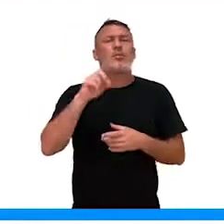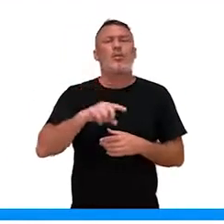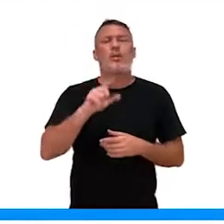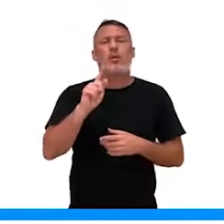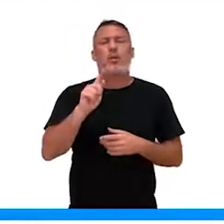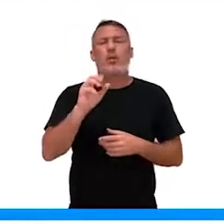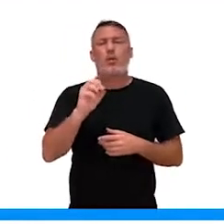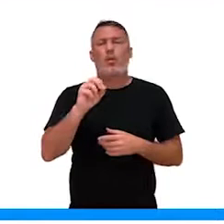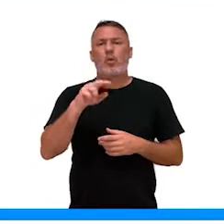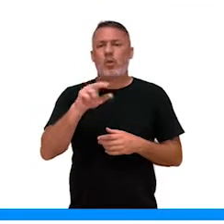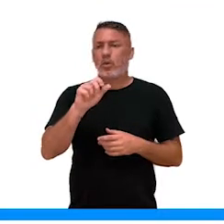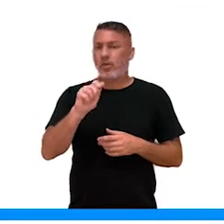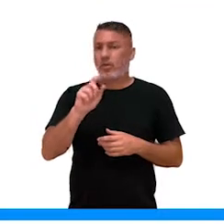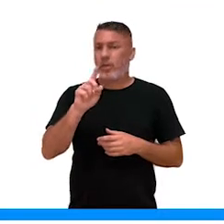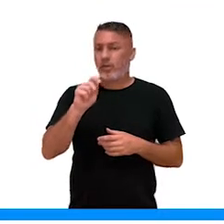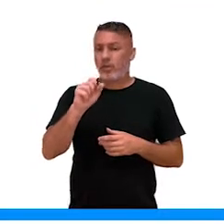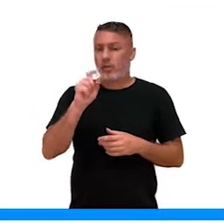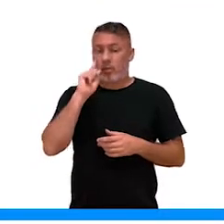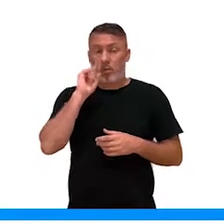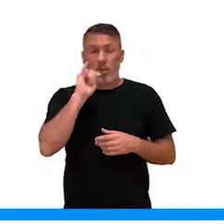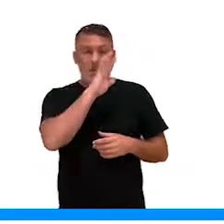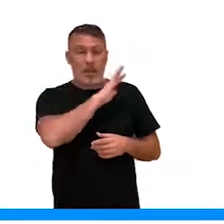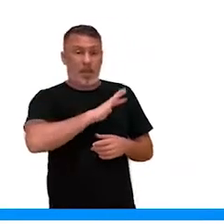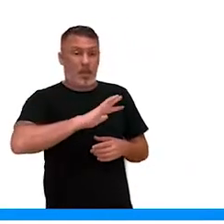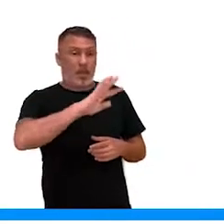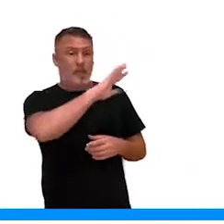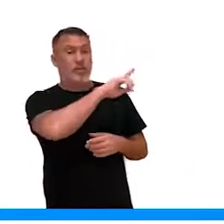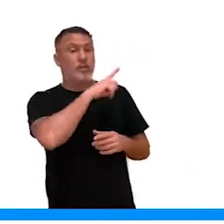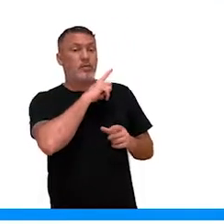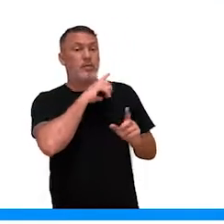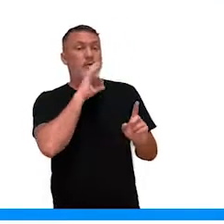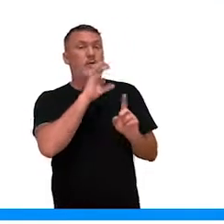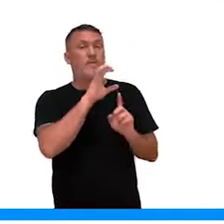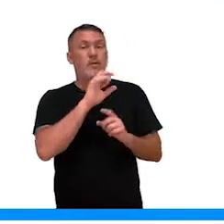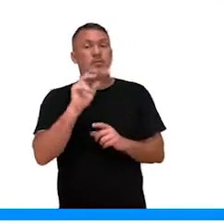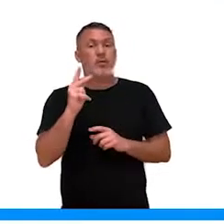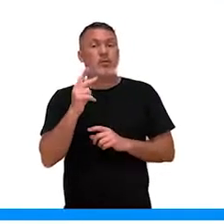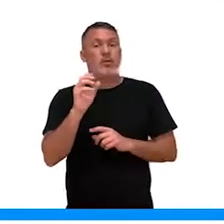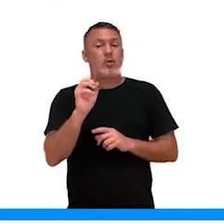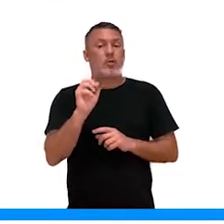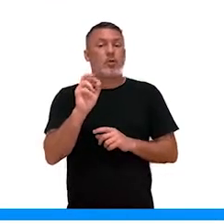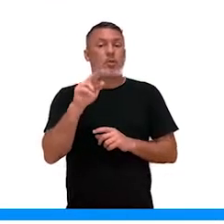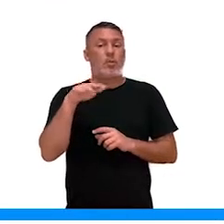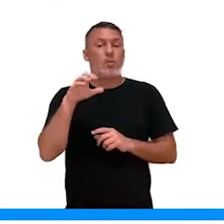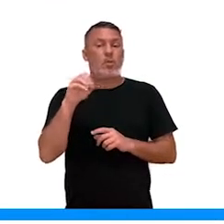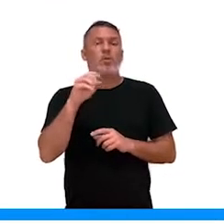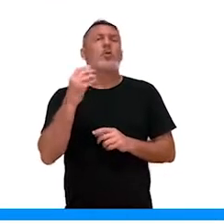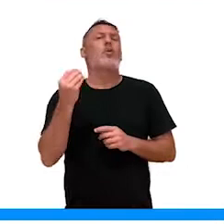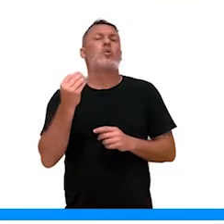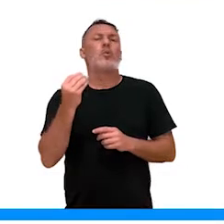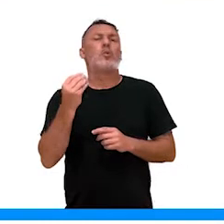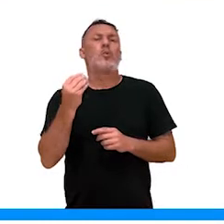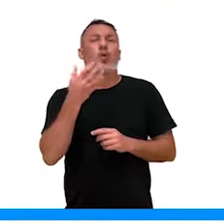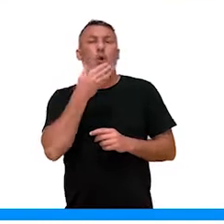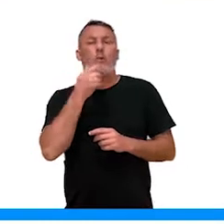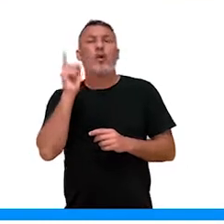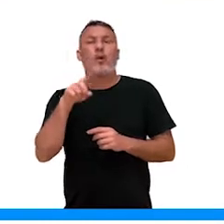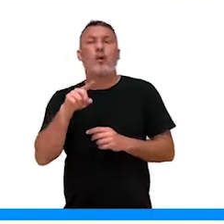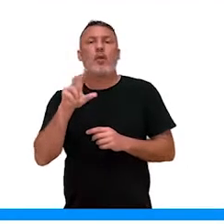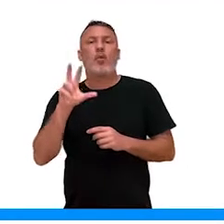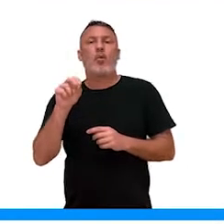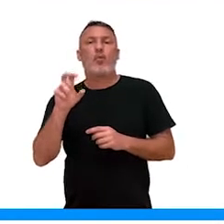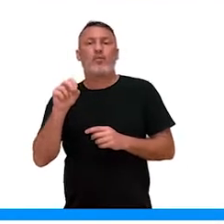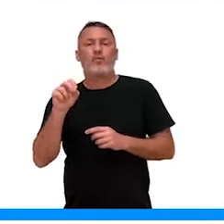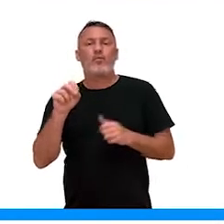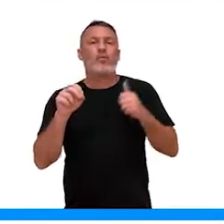gônadas, sob influência de hormônios. Então, como a gente pode ver na imagem, a gônada masculina é o testículo e a